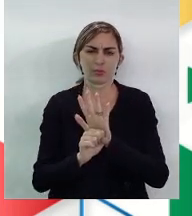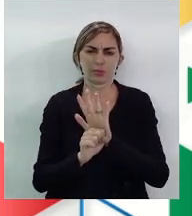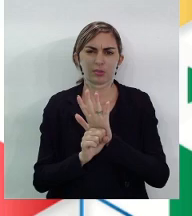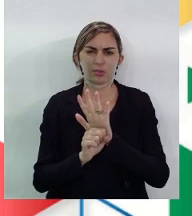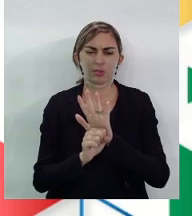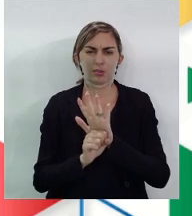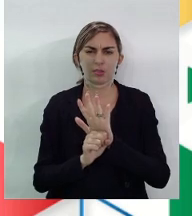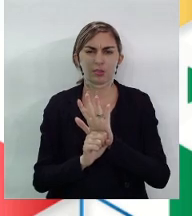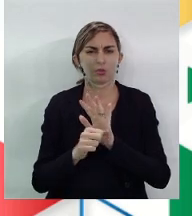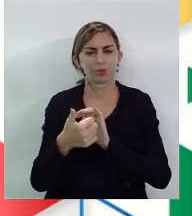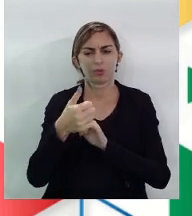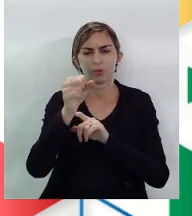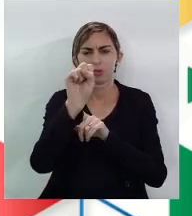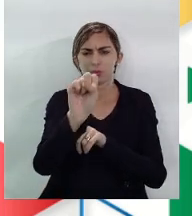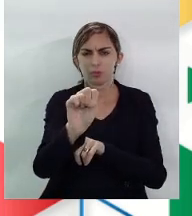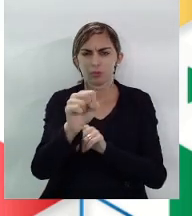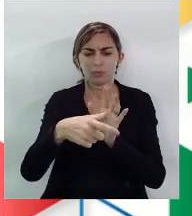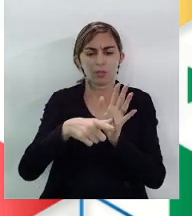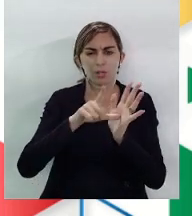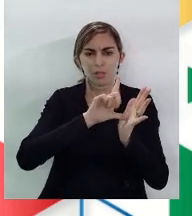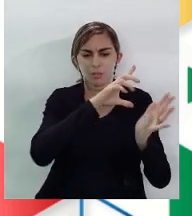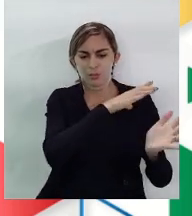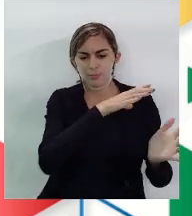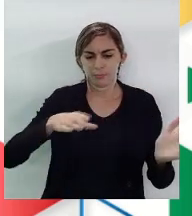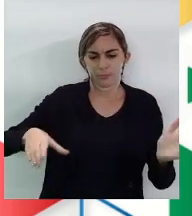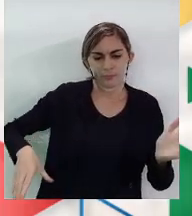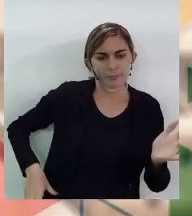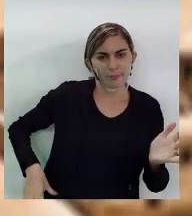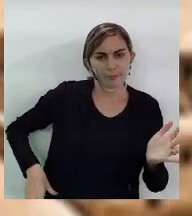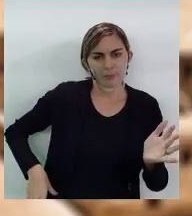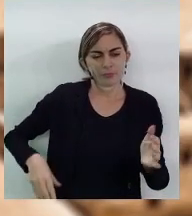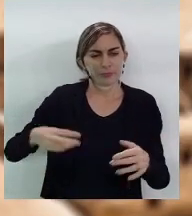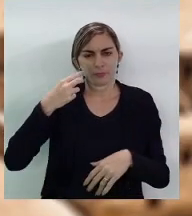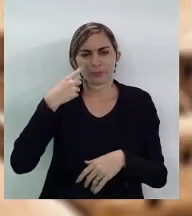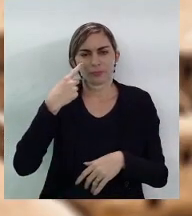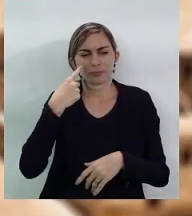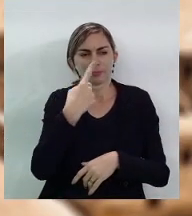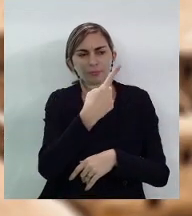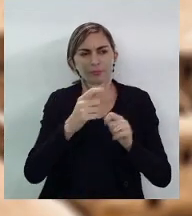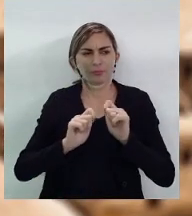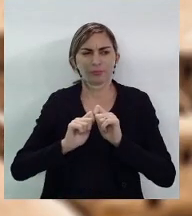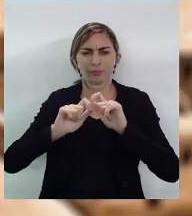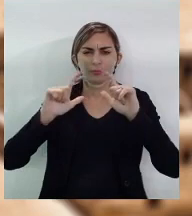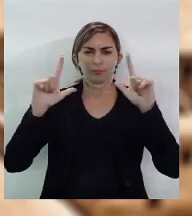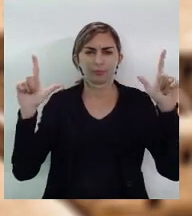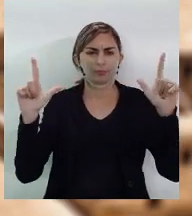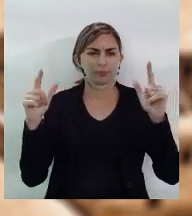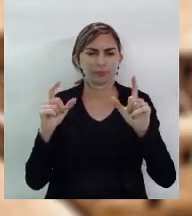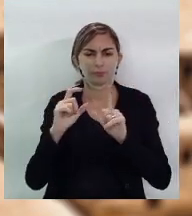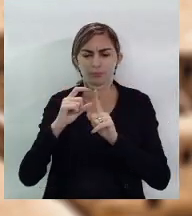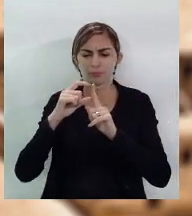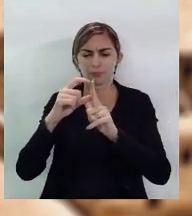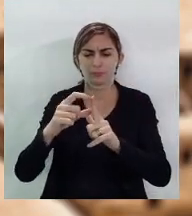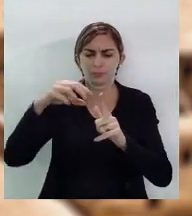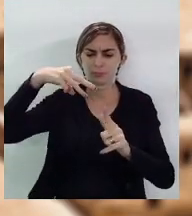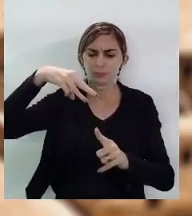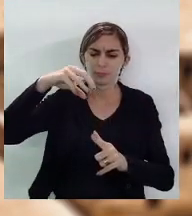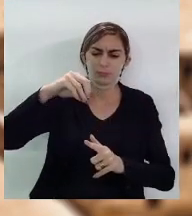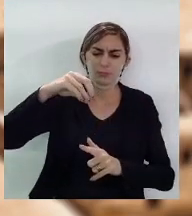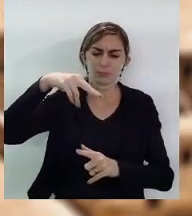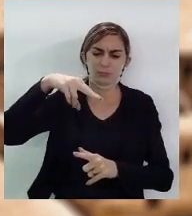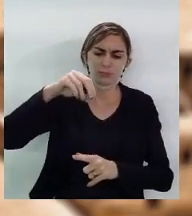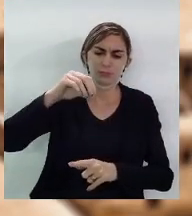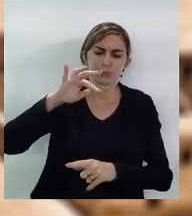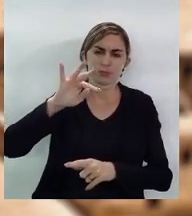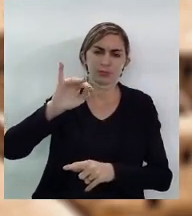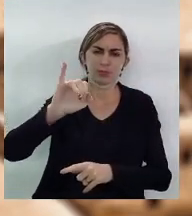século XVIII a.C. Vejam só, colocamos aqui na tela a palavra